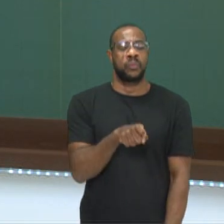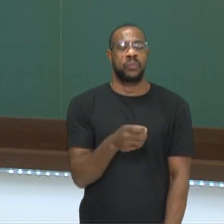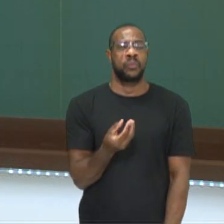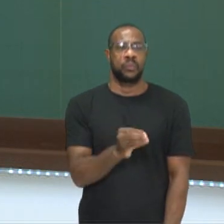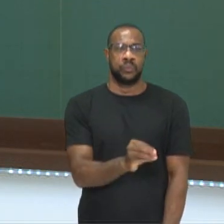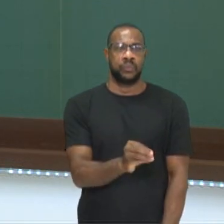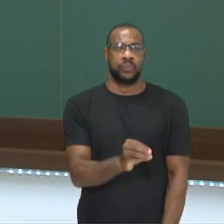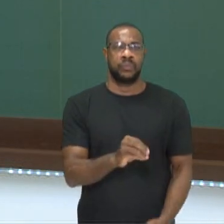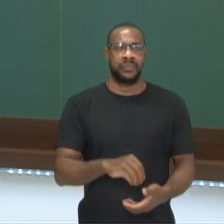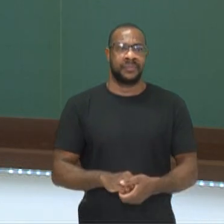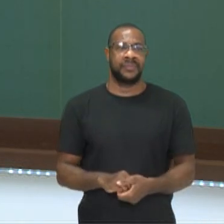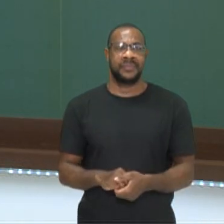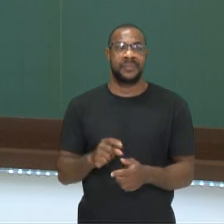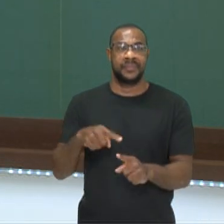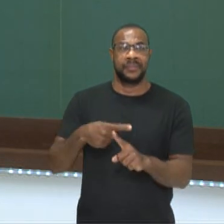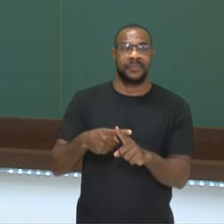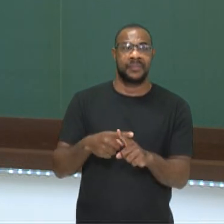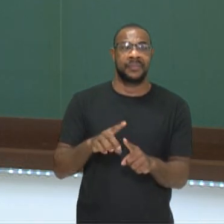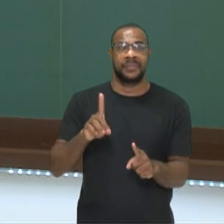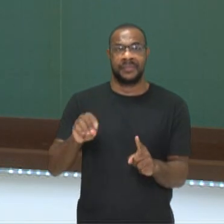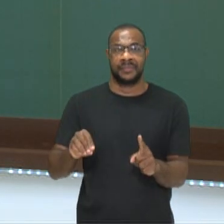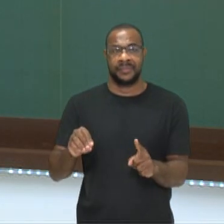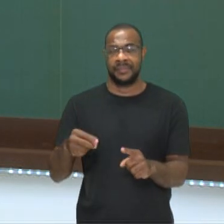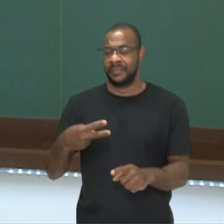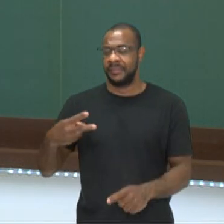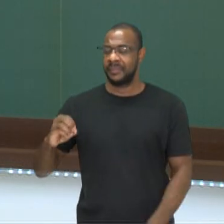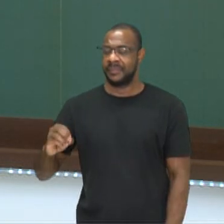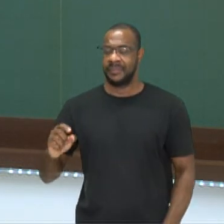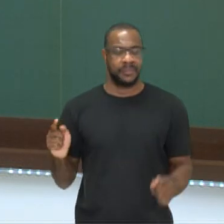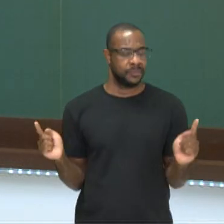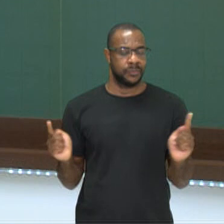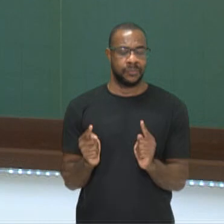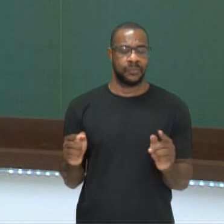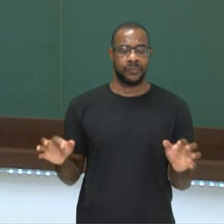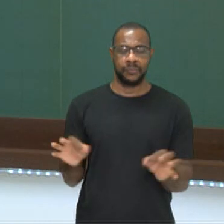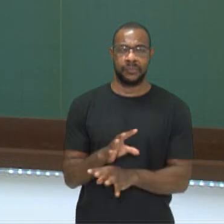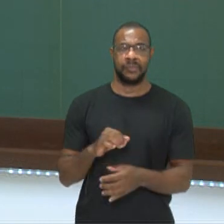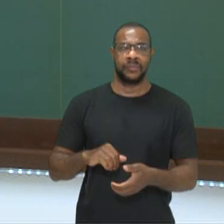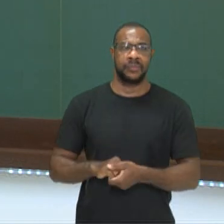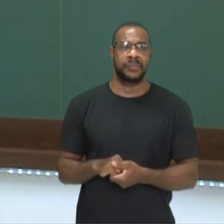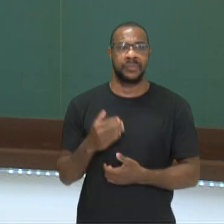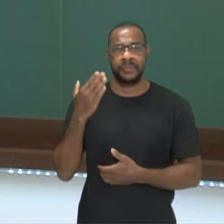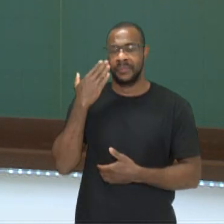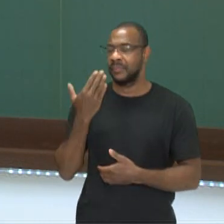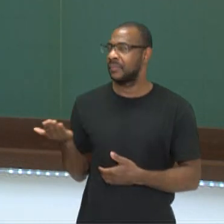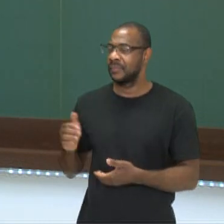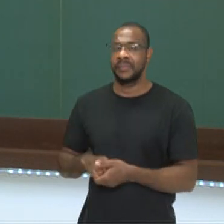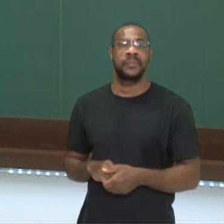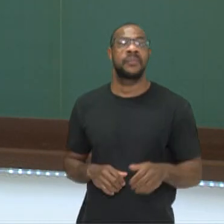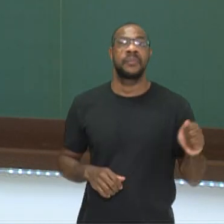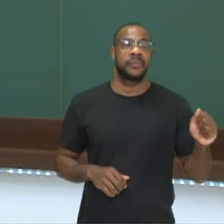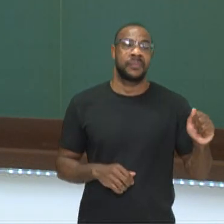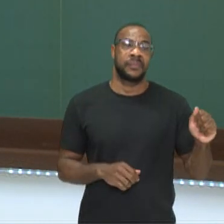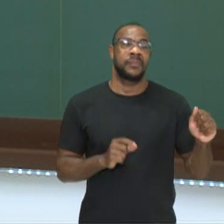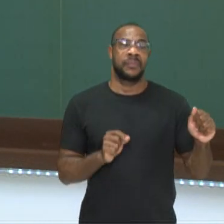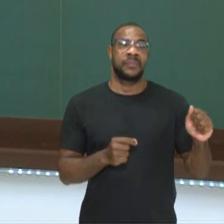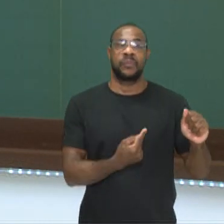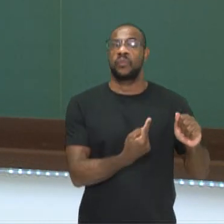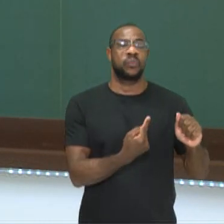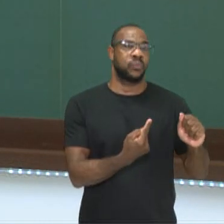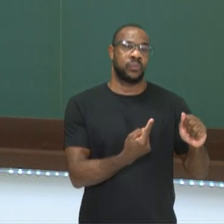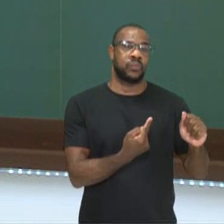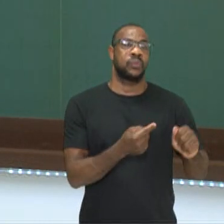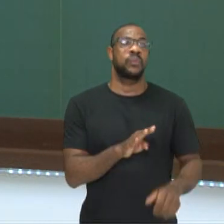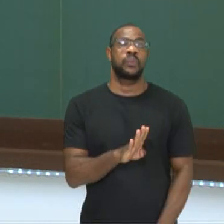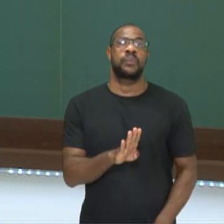equação aqui, ó, forma reduzida. E dentro dessa equação eu tenho o A é 1, o B é o número que está com a